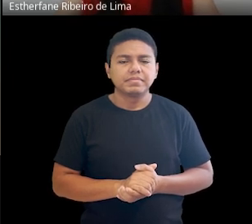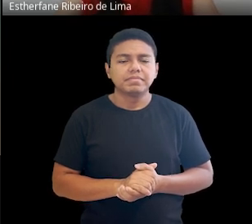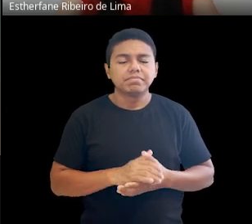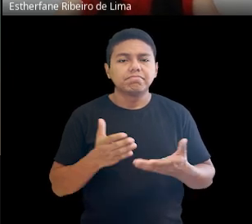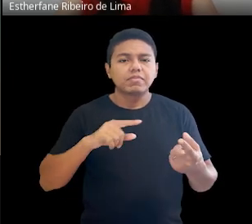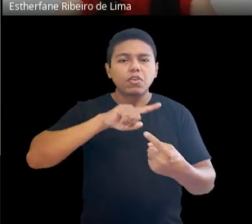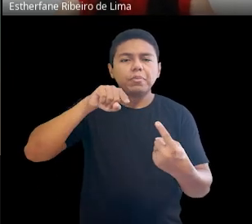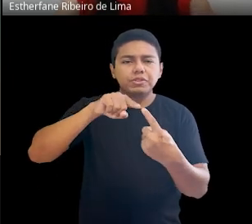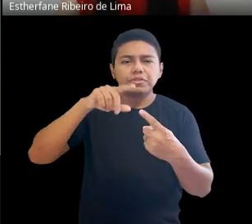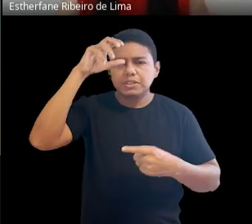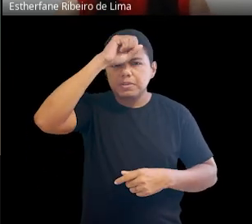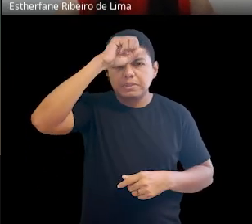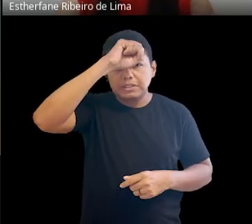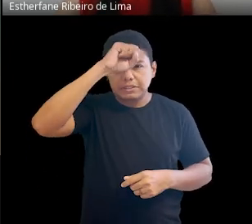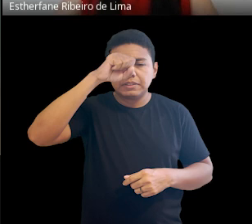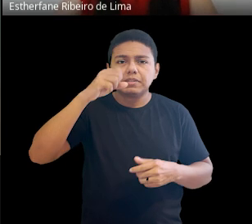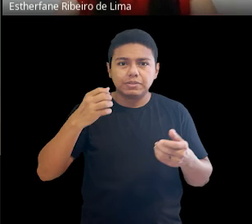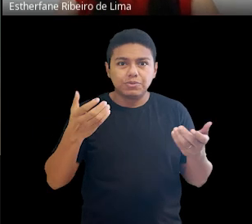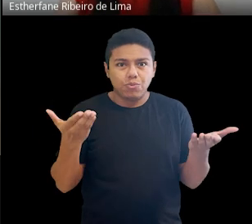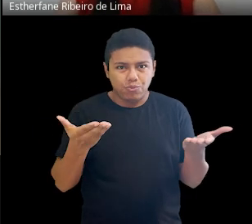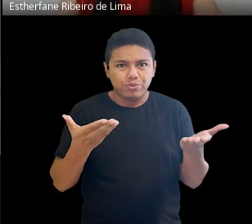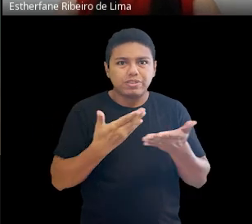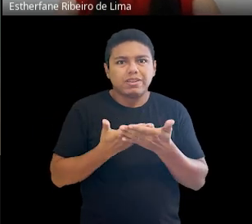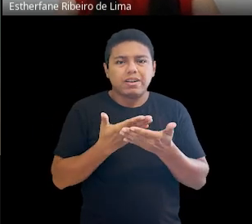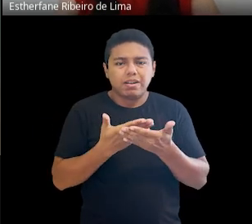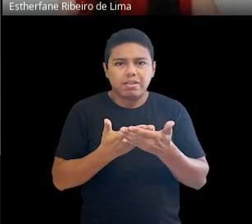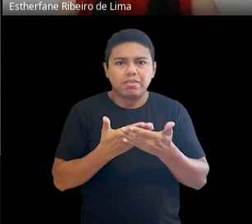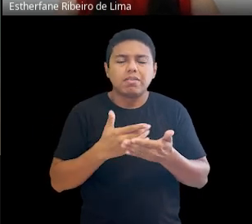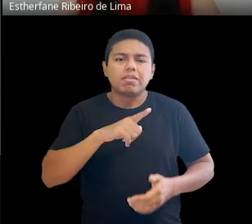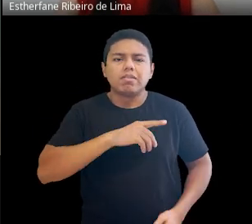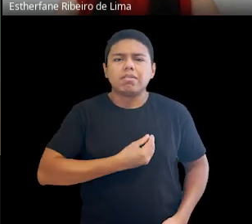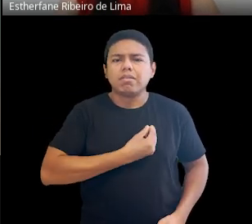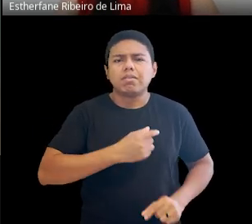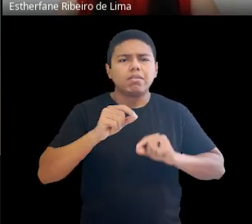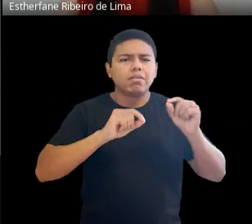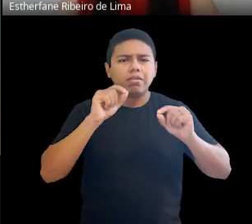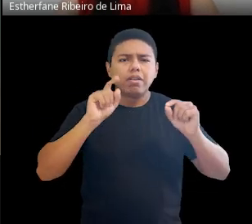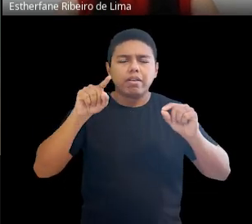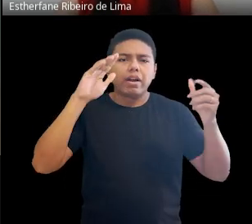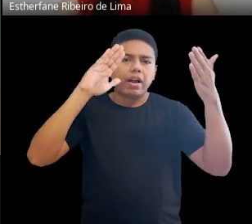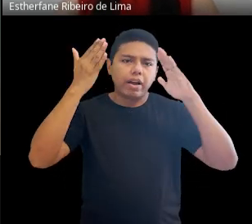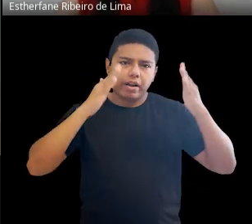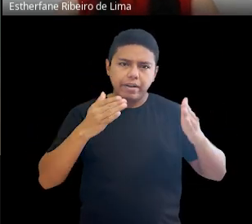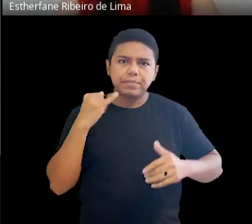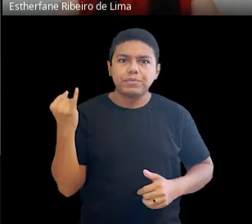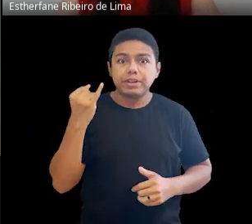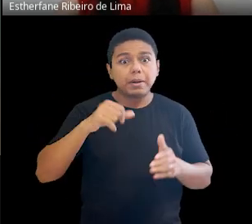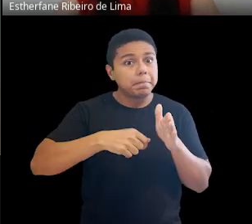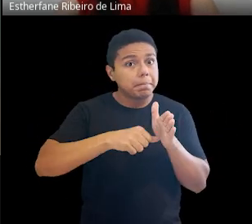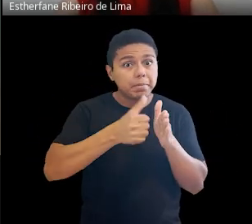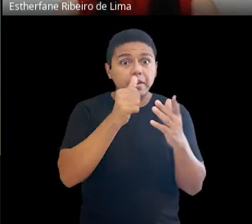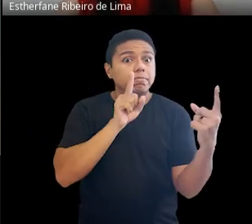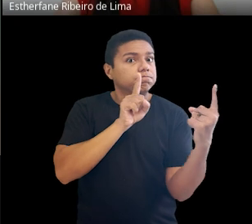Os objetivos de aprendizagem deste nosso capítulo estão em analisar a importância da primeira